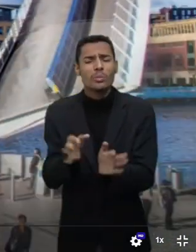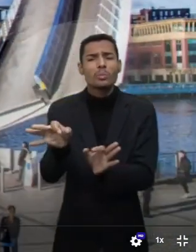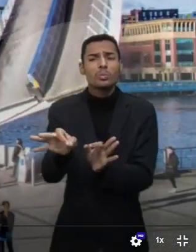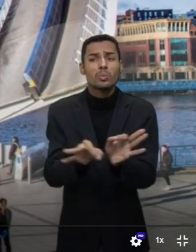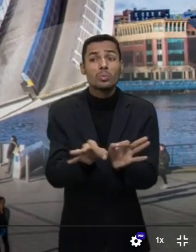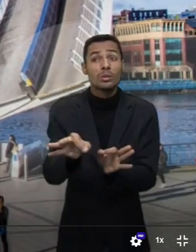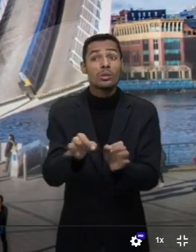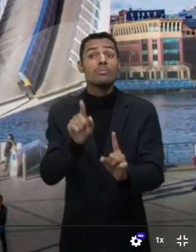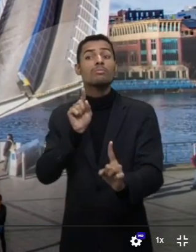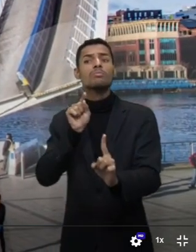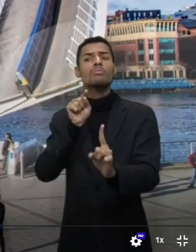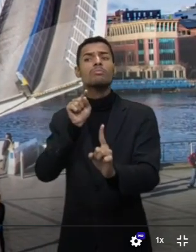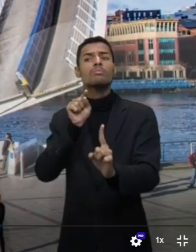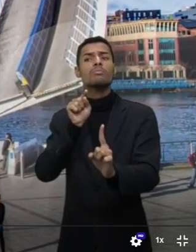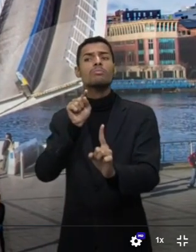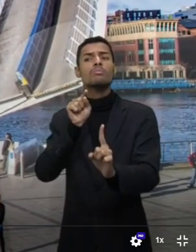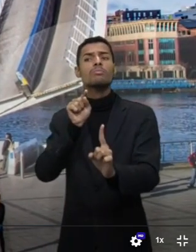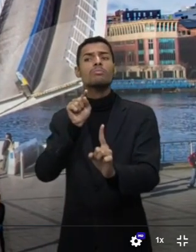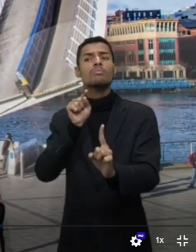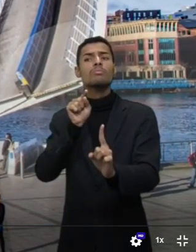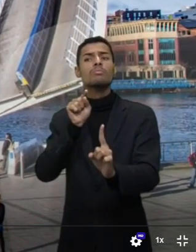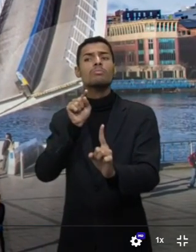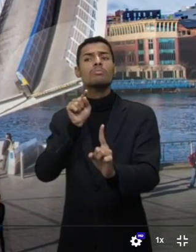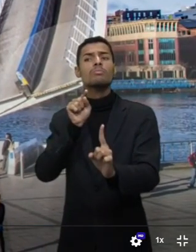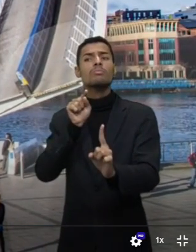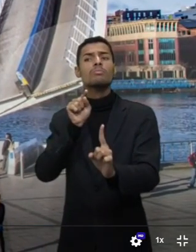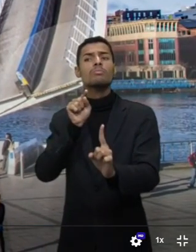sua função pode ficar